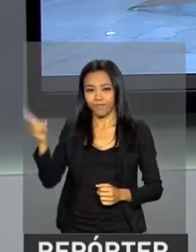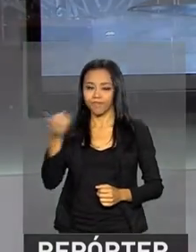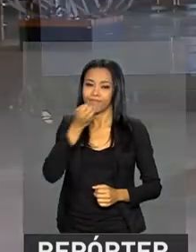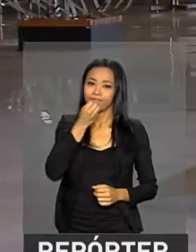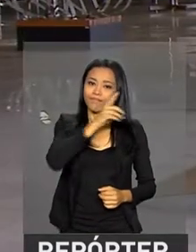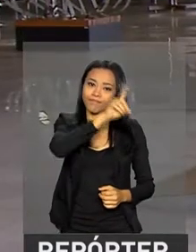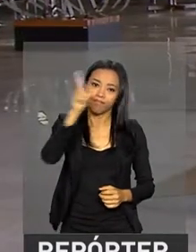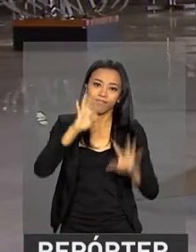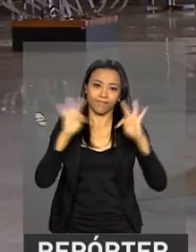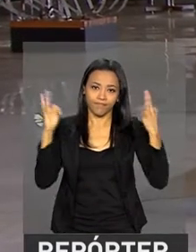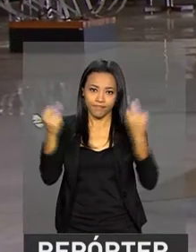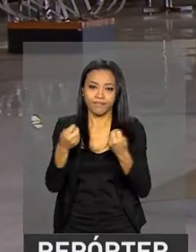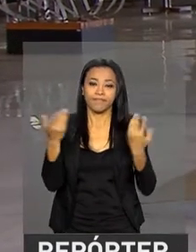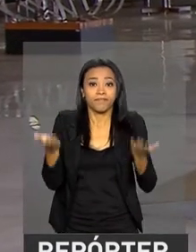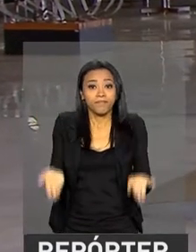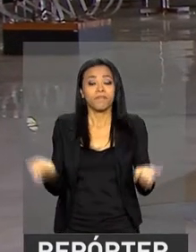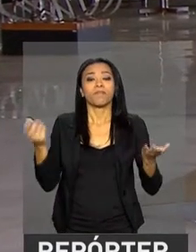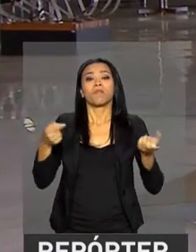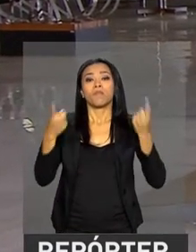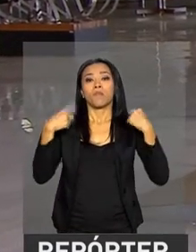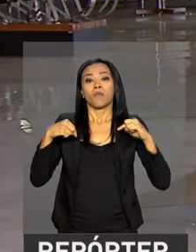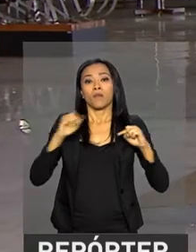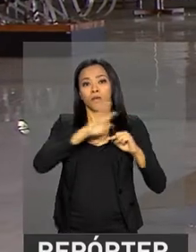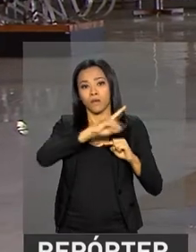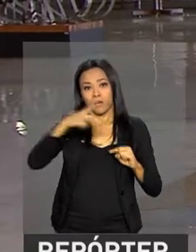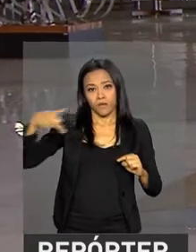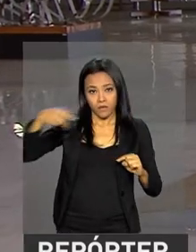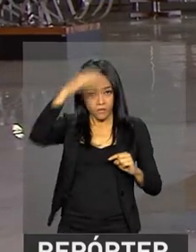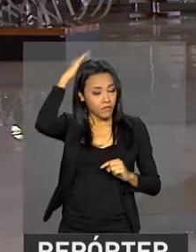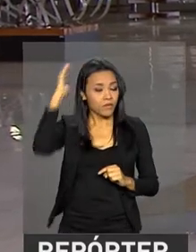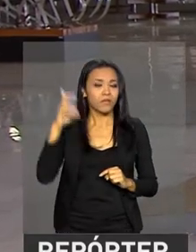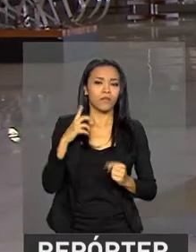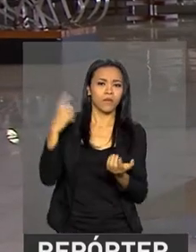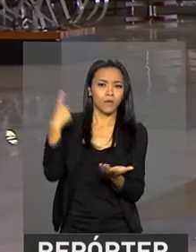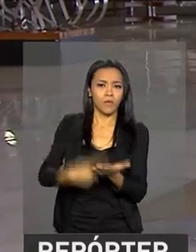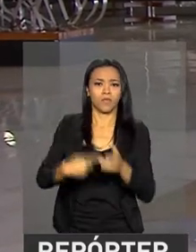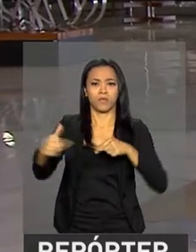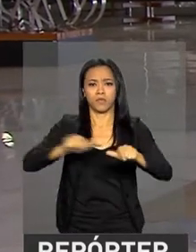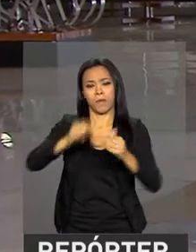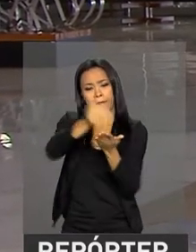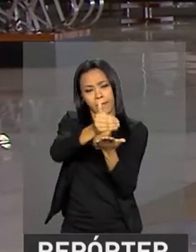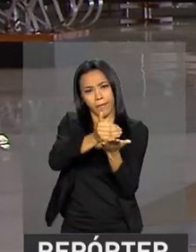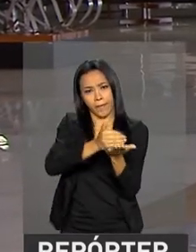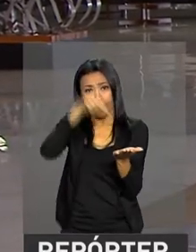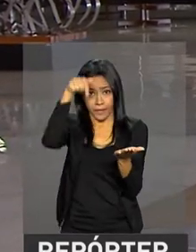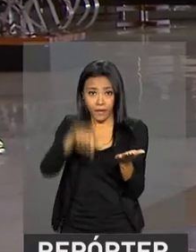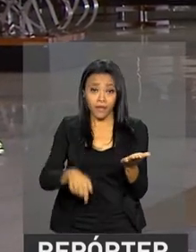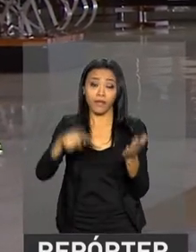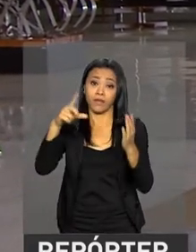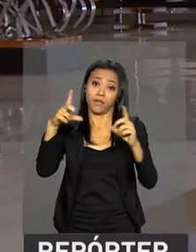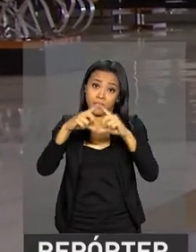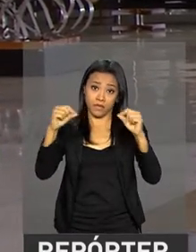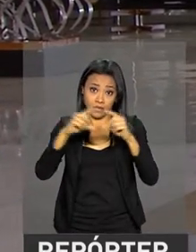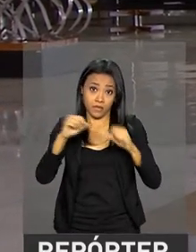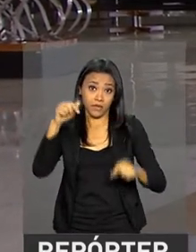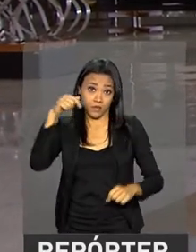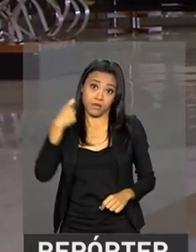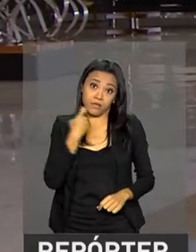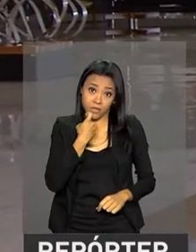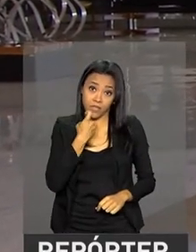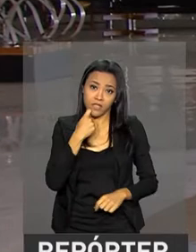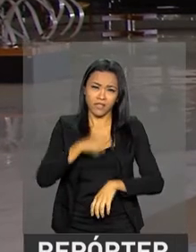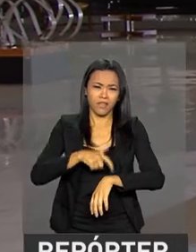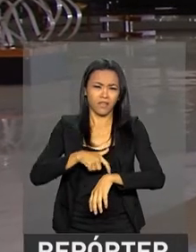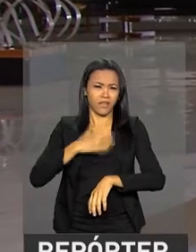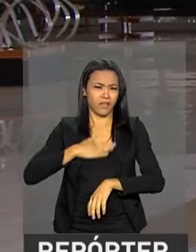a todos. O presidente Michel Temer cumpre a agenda aqui em Brasília, aqui no Palácio do Planalto, nessa sexta-feira. Daqui a pouco, a partir das